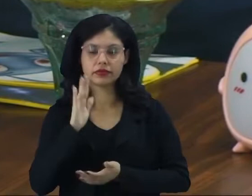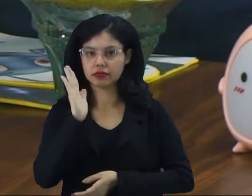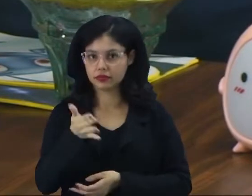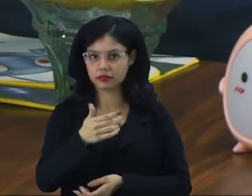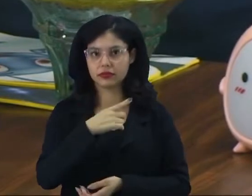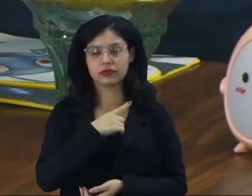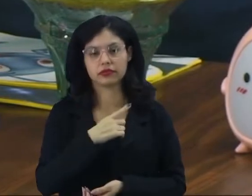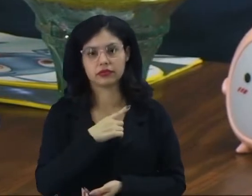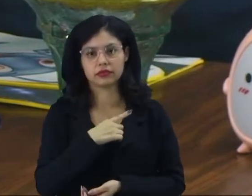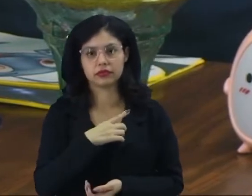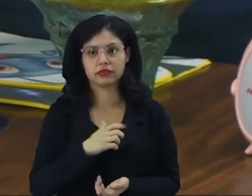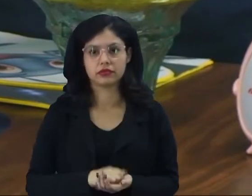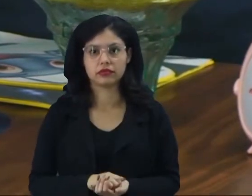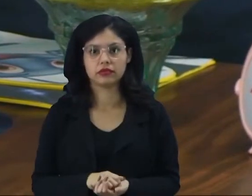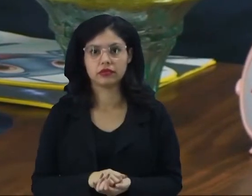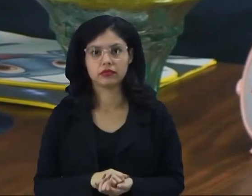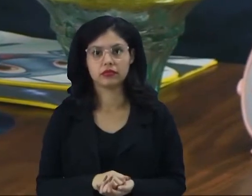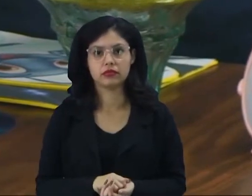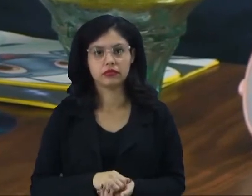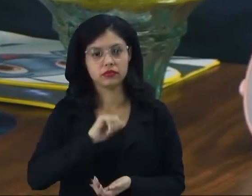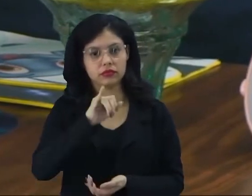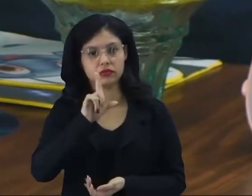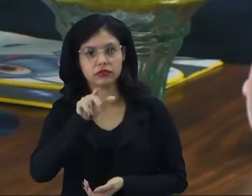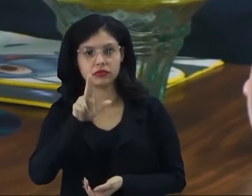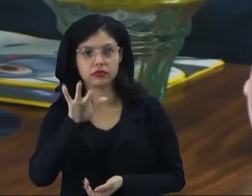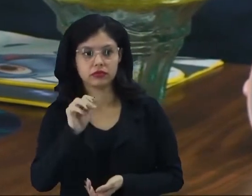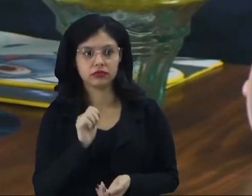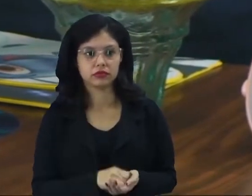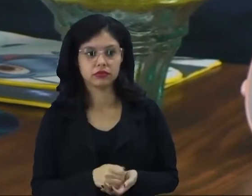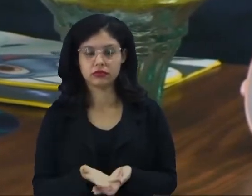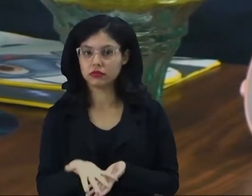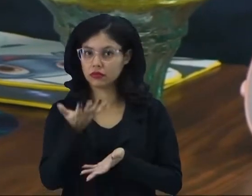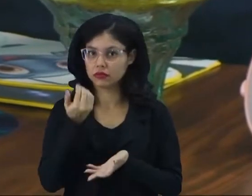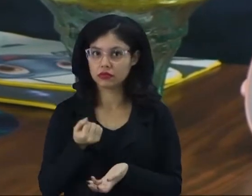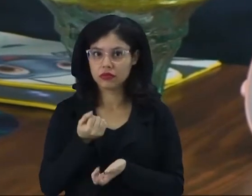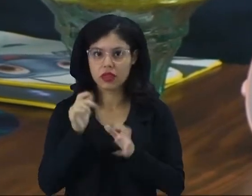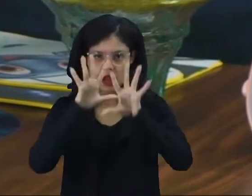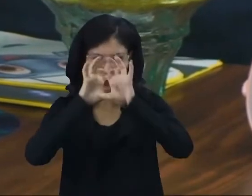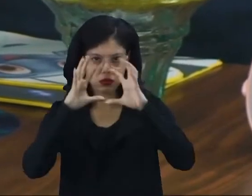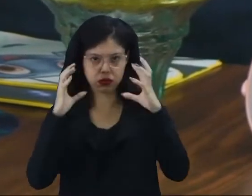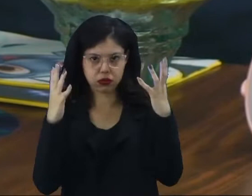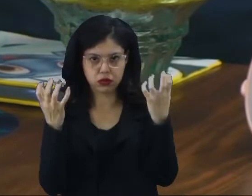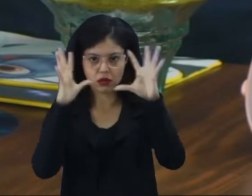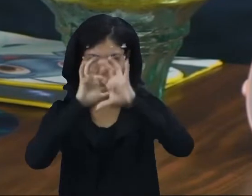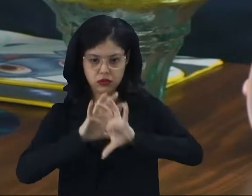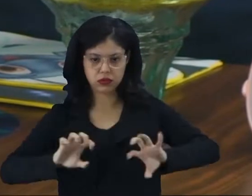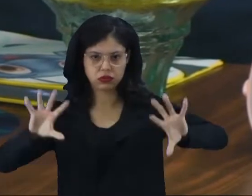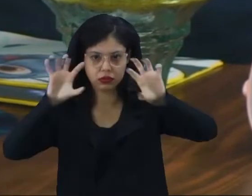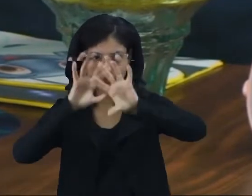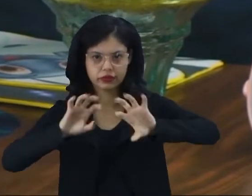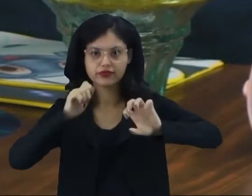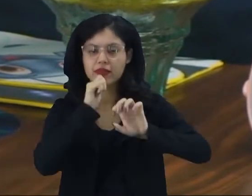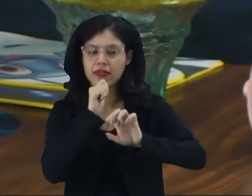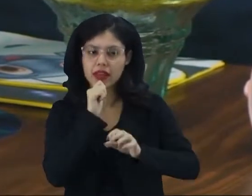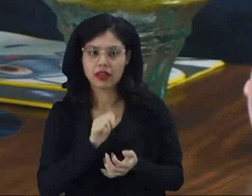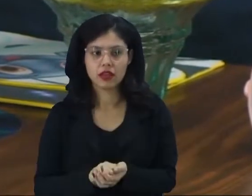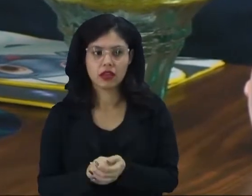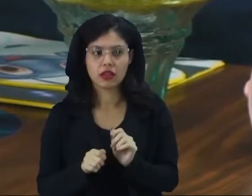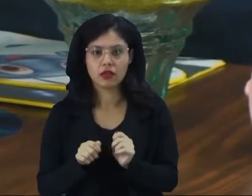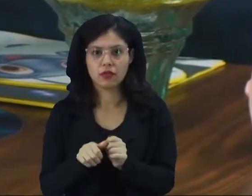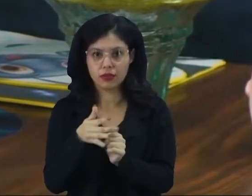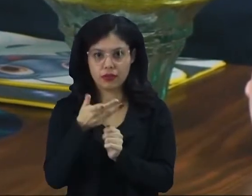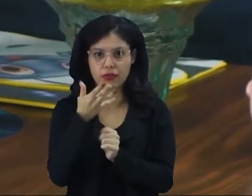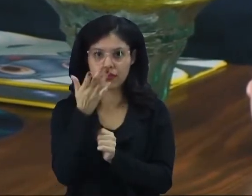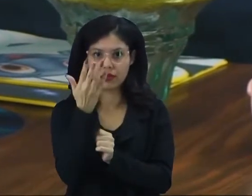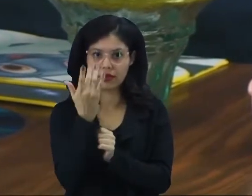vela, é um objeto iluminado. Recebe o gás que tem aqui dentro para acender